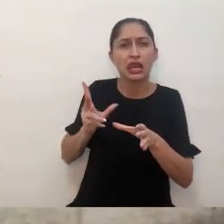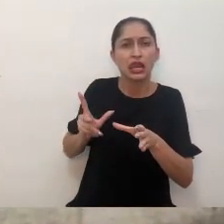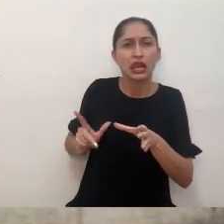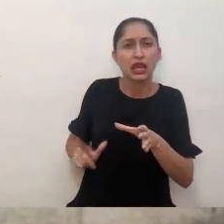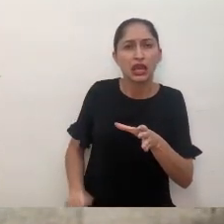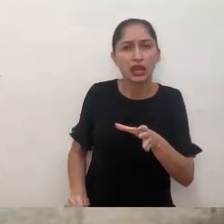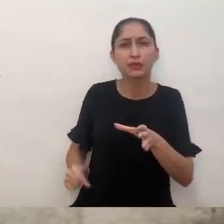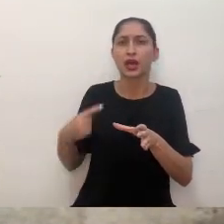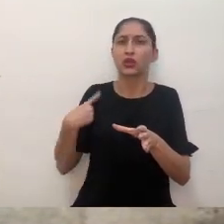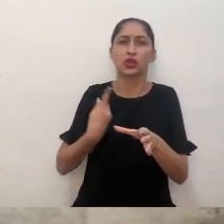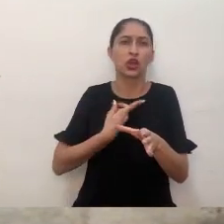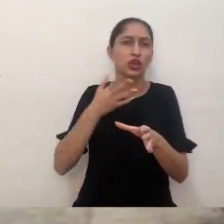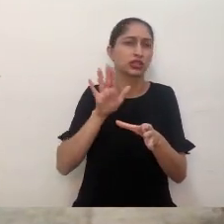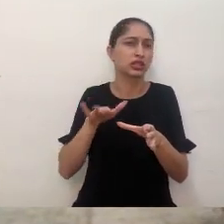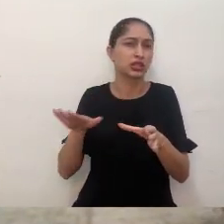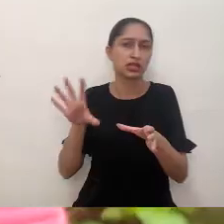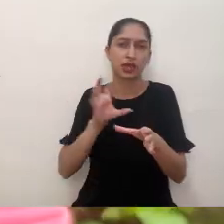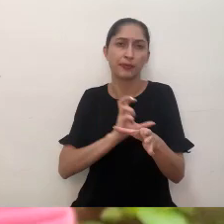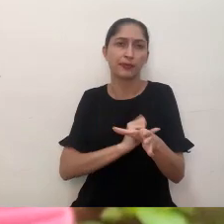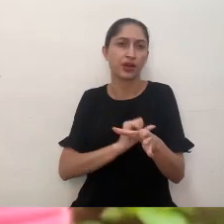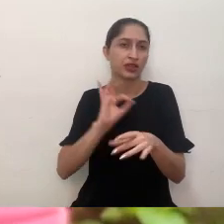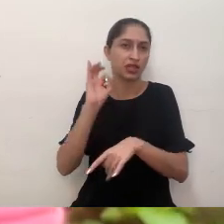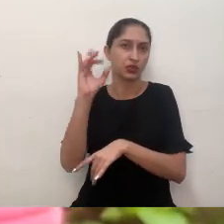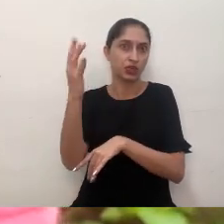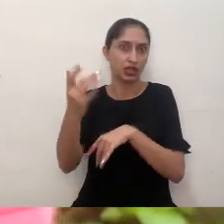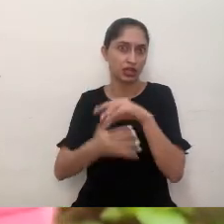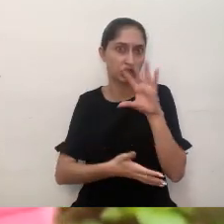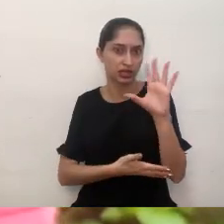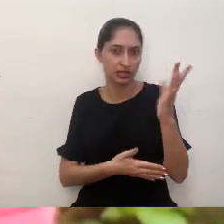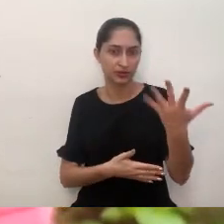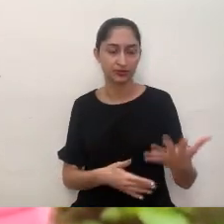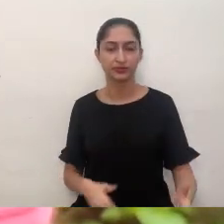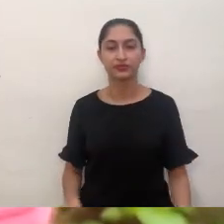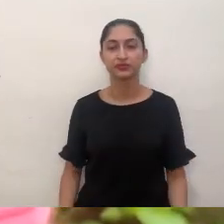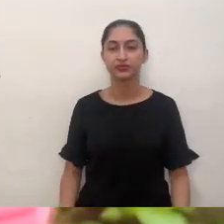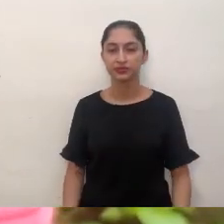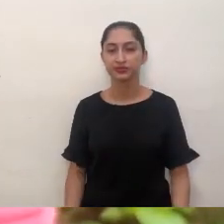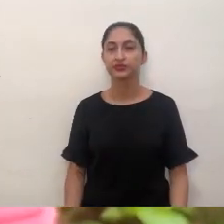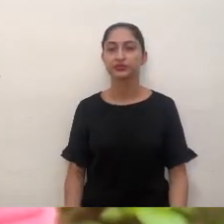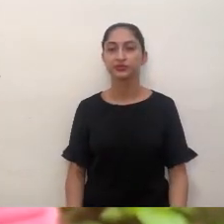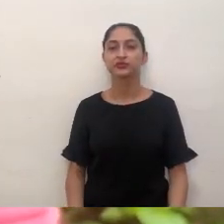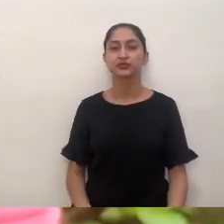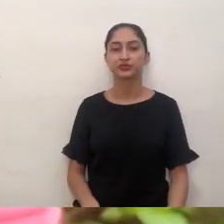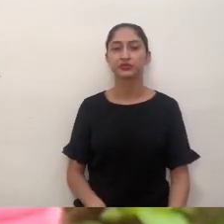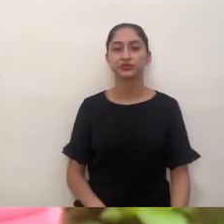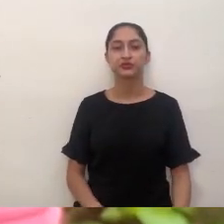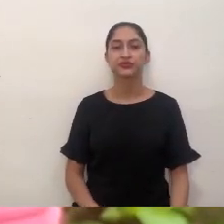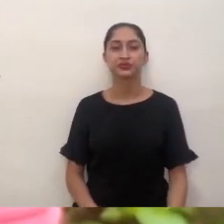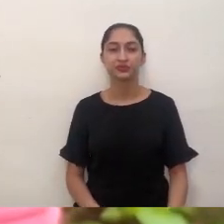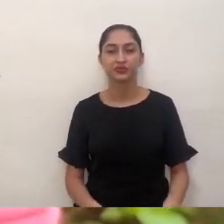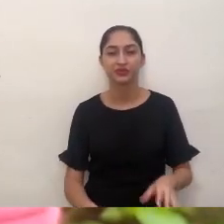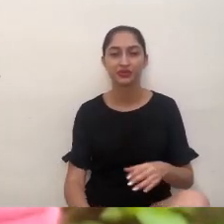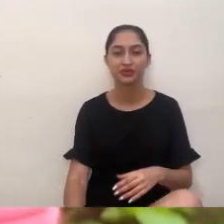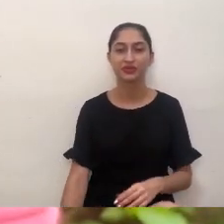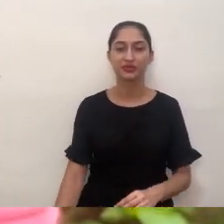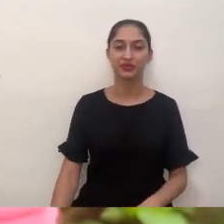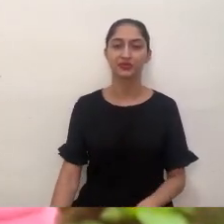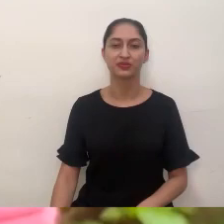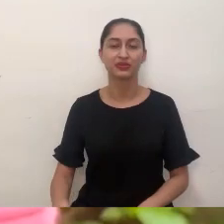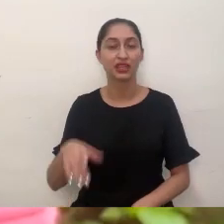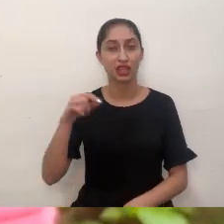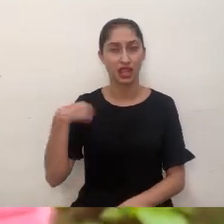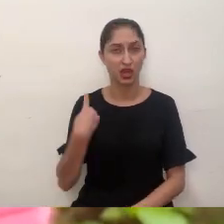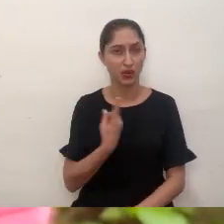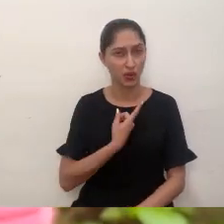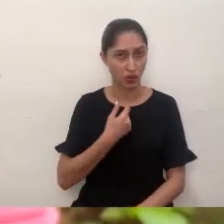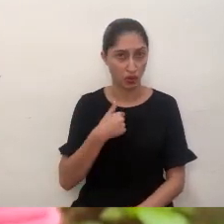bom, o divertimento das crianças era a natureza. Eu aprendi a garimpar com meu pai, né? Eu ia pro garimpo com